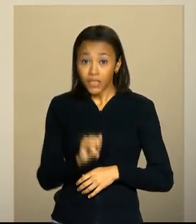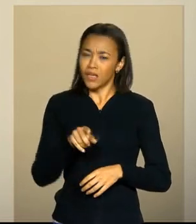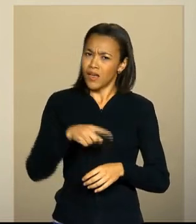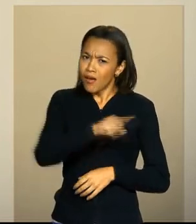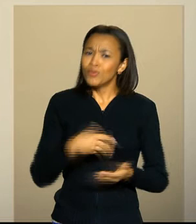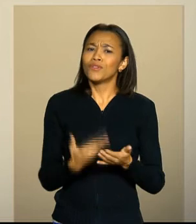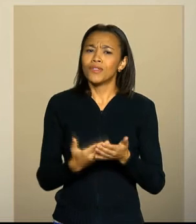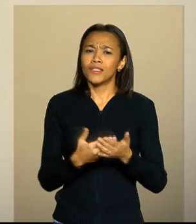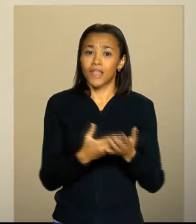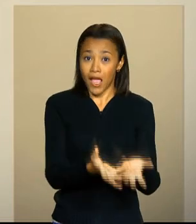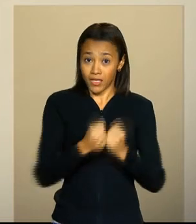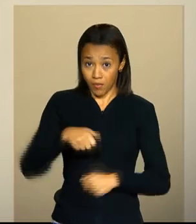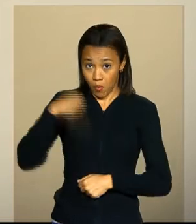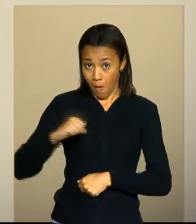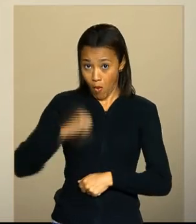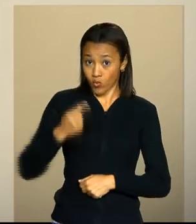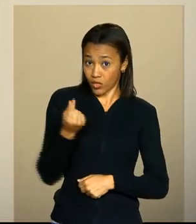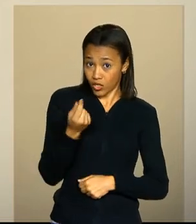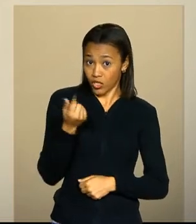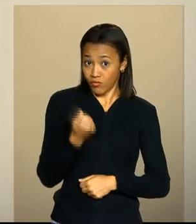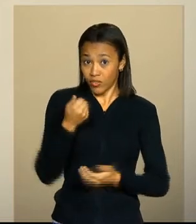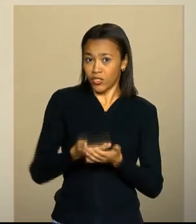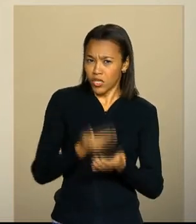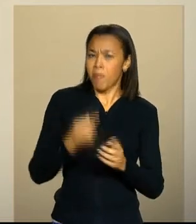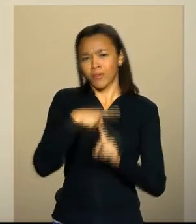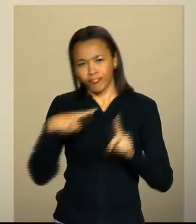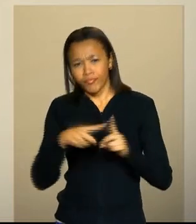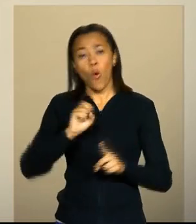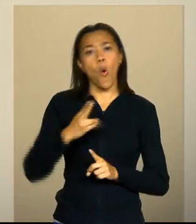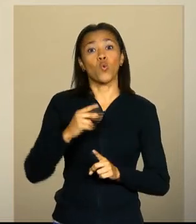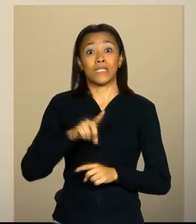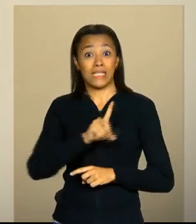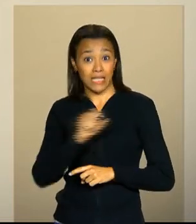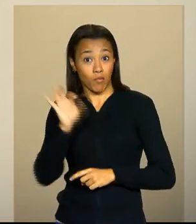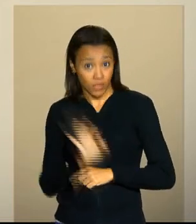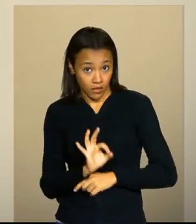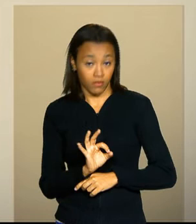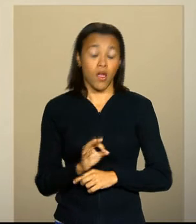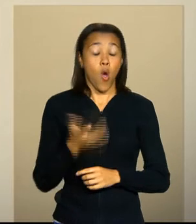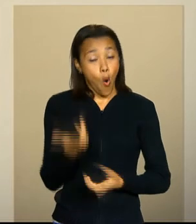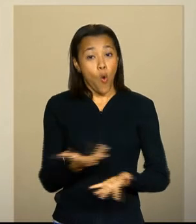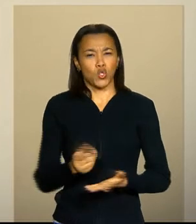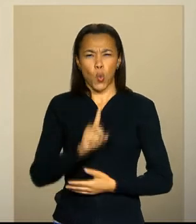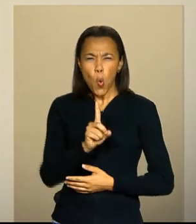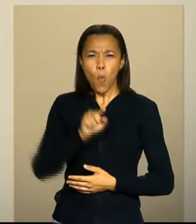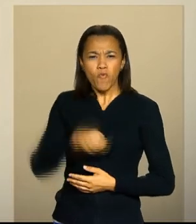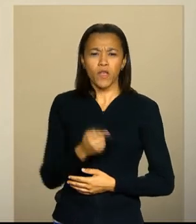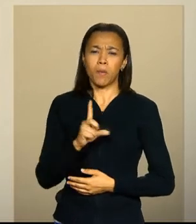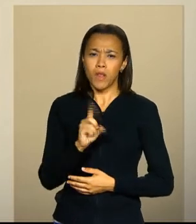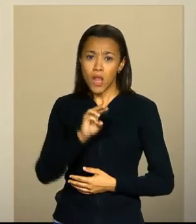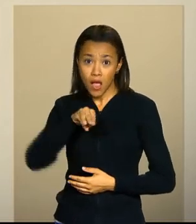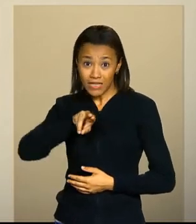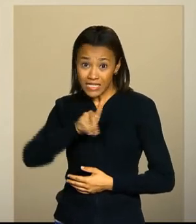recebem uma bolsa de estudo que pode ser integral ou parcial para você ter uma ideia hoje 1 milhão e cem